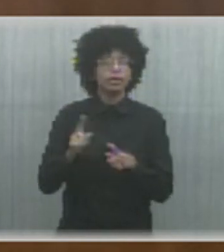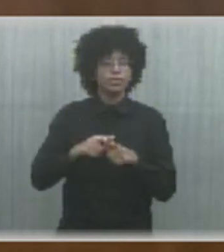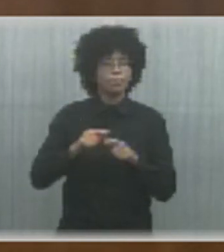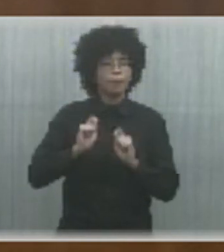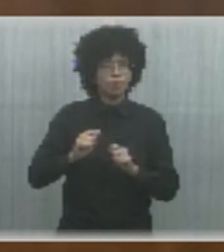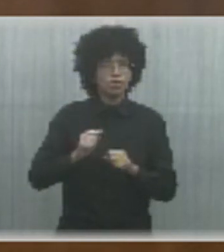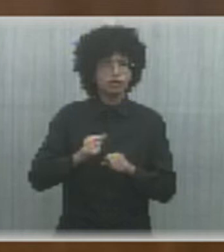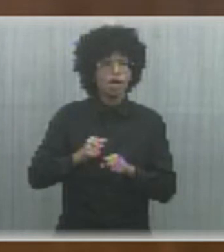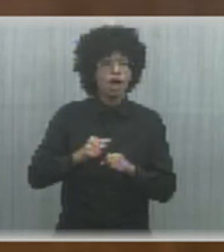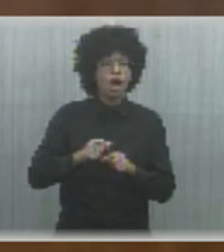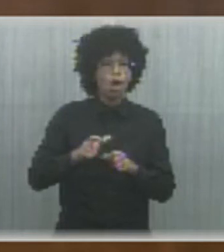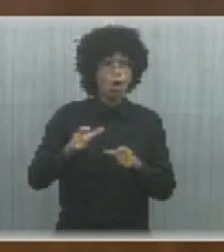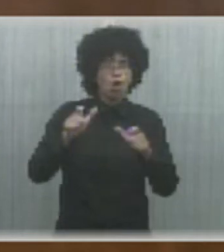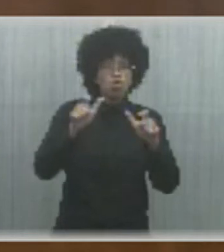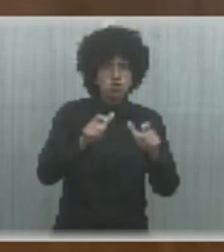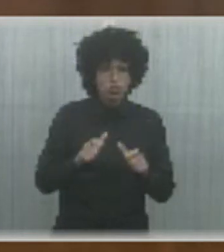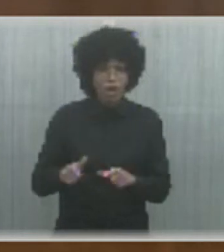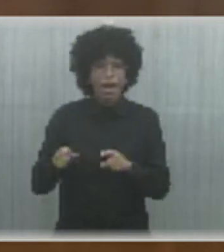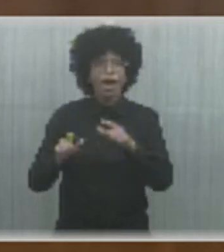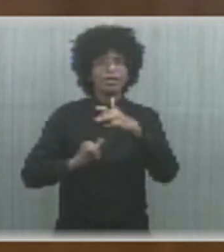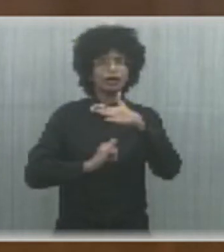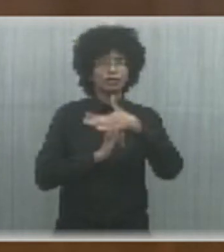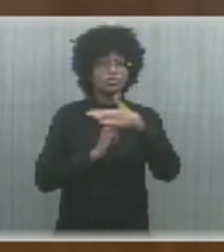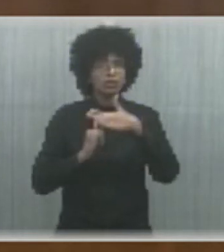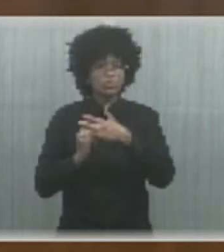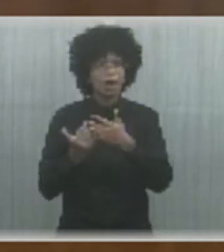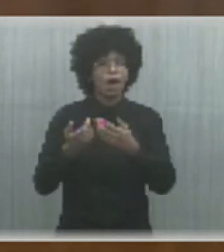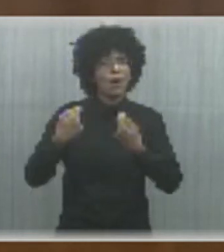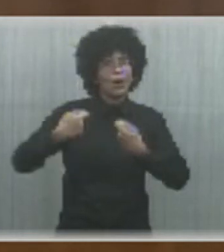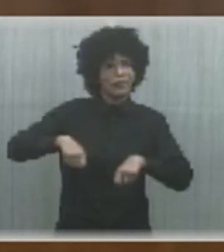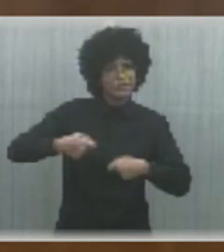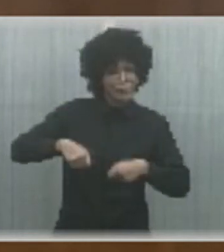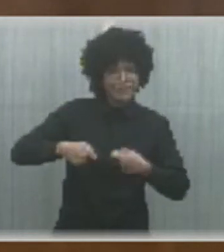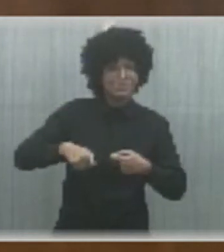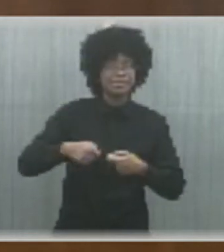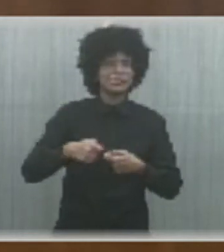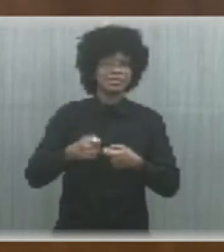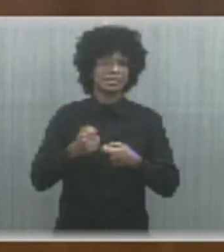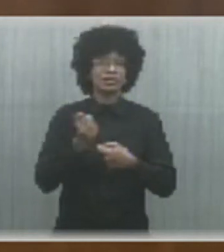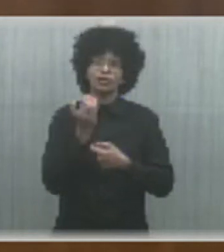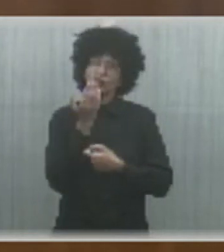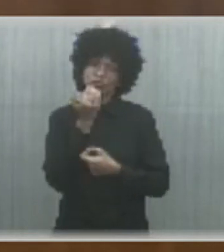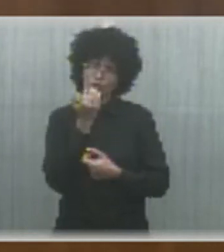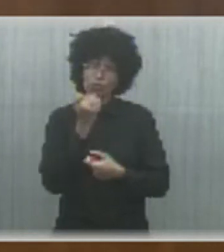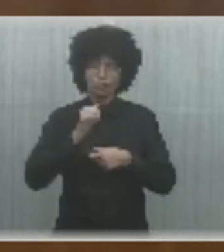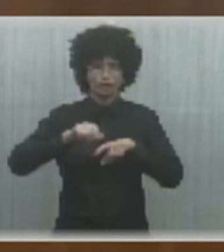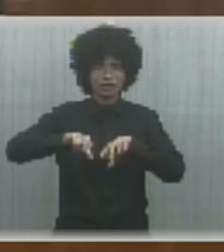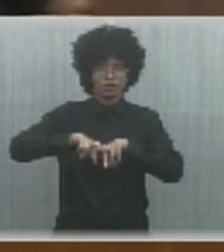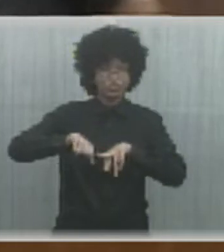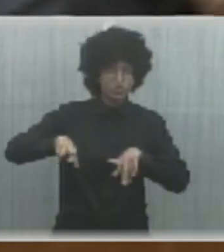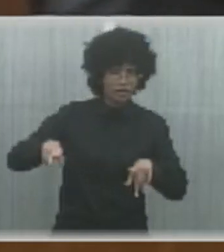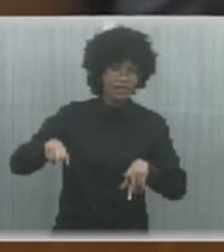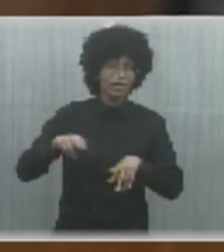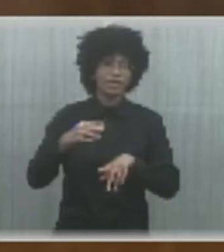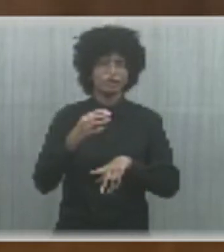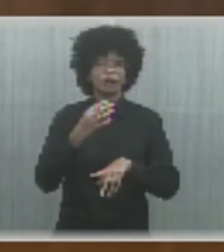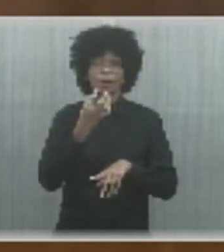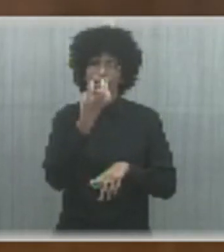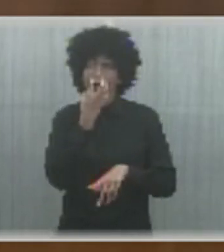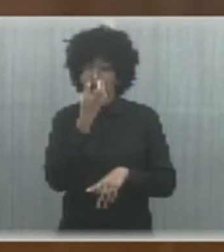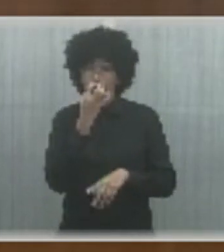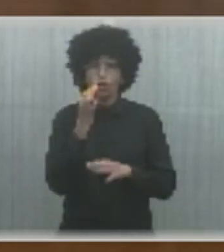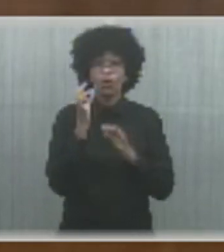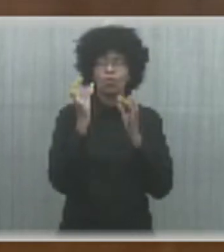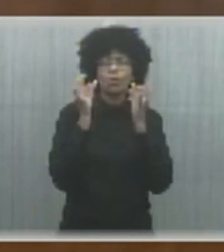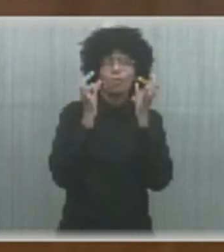distribuir para essas entidades que vivem no sufoco. Eu acredito que todos os deputados aqui recebem pedidos